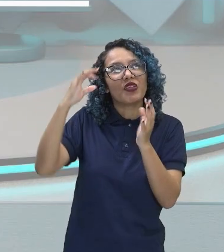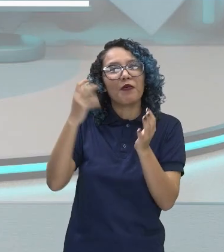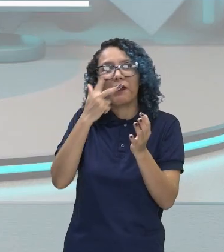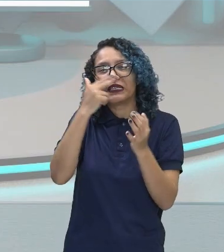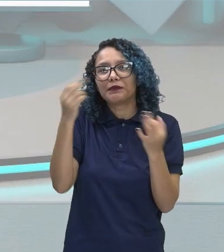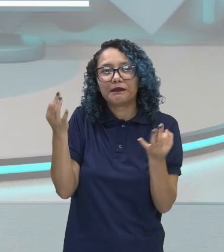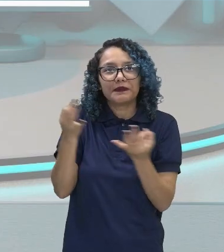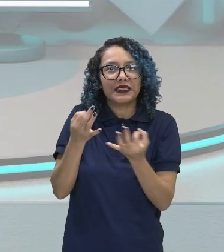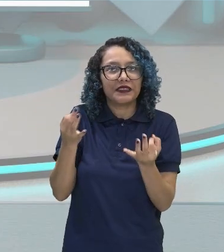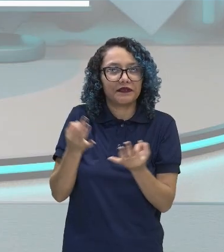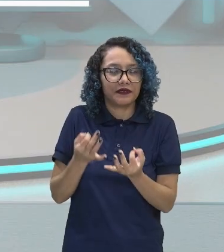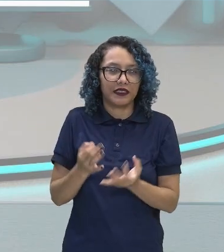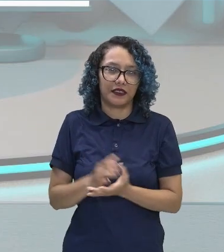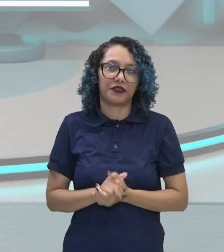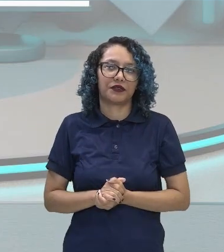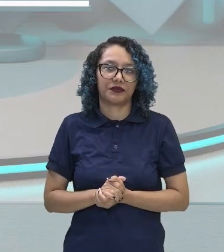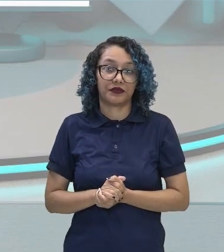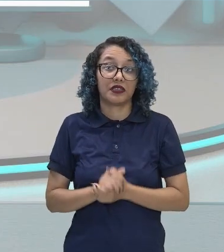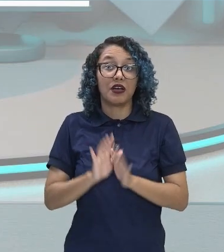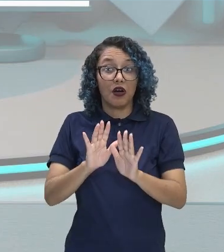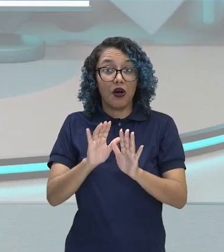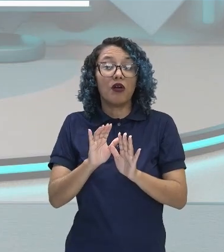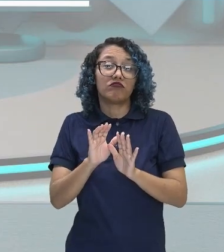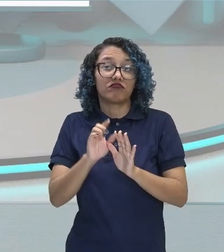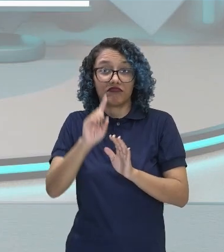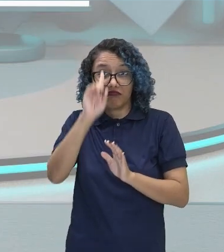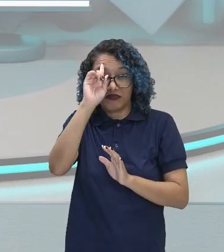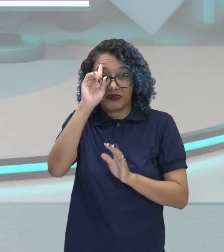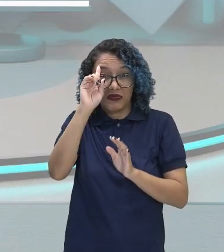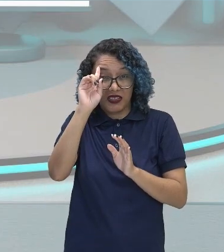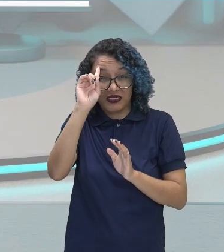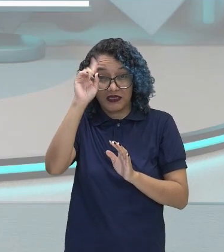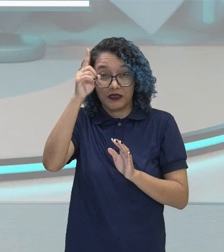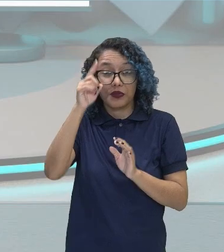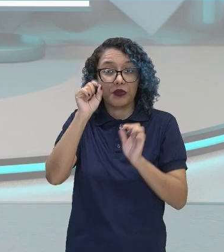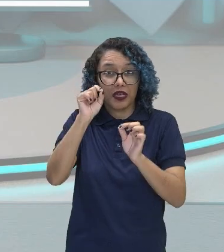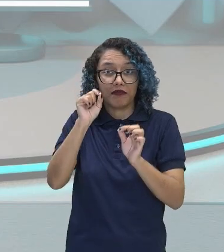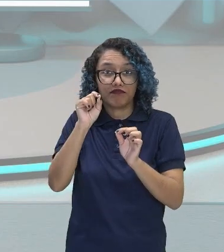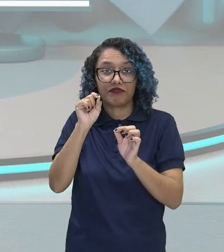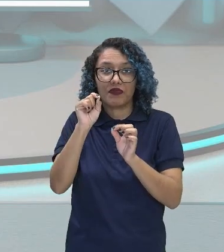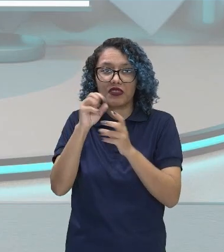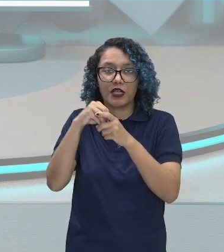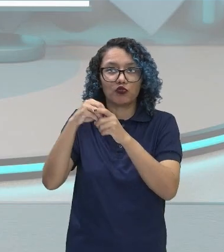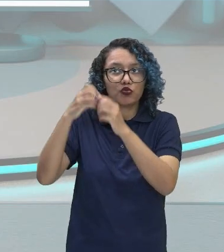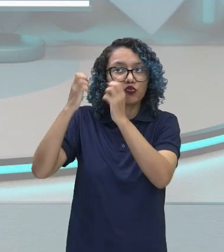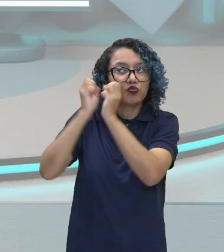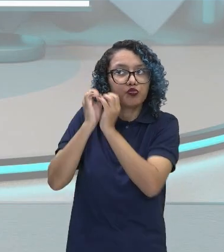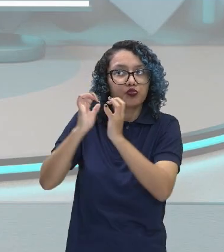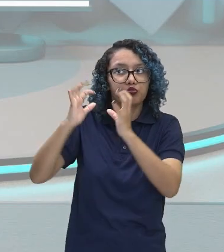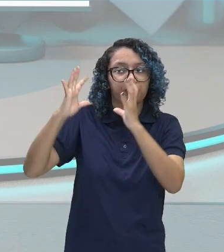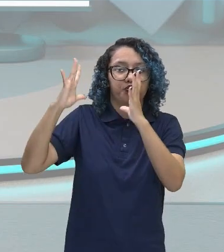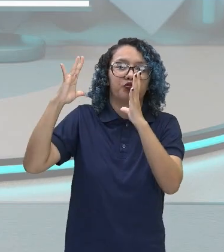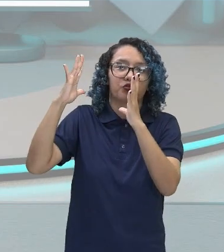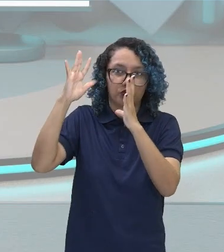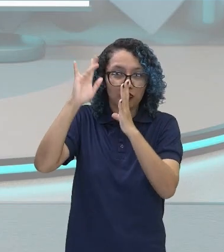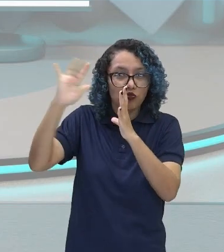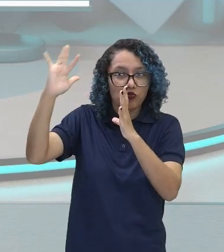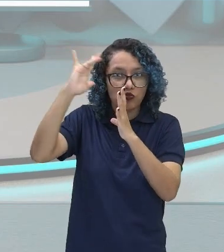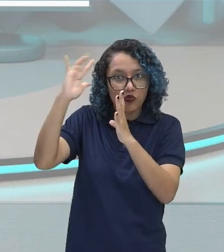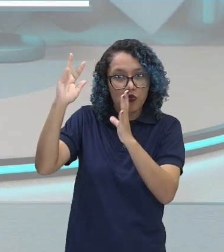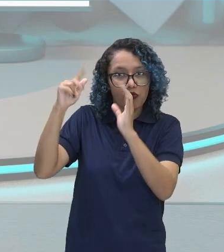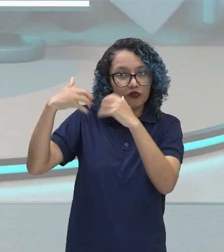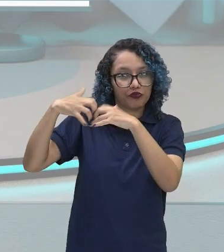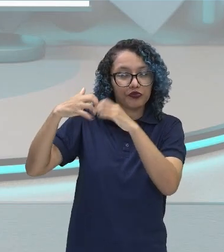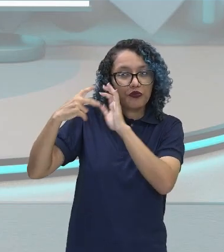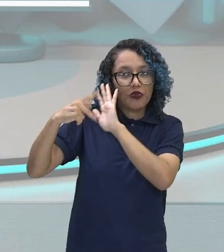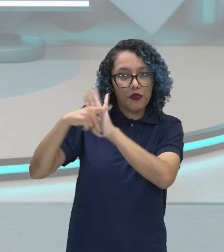idealização é algo que está no coração e na mente de quem está escrevendo, do poeta, do escritor. Certo? É